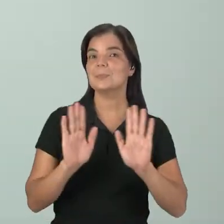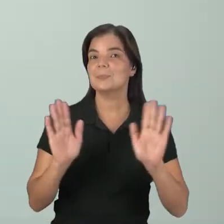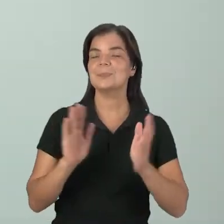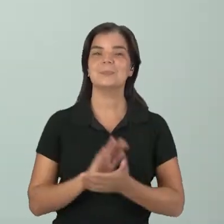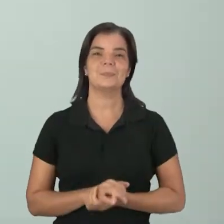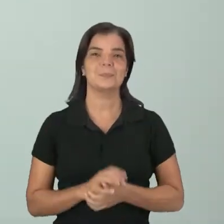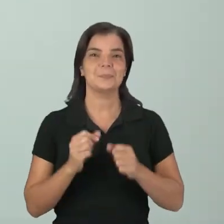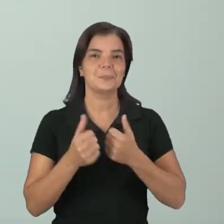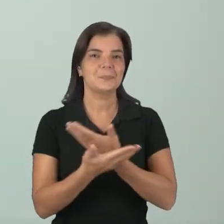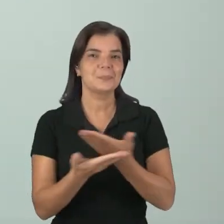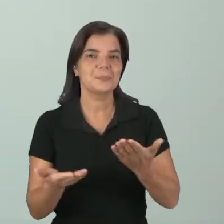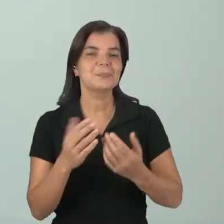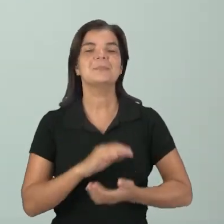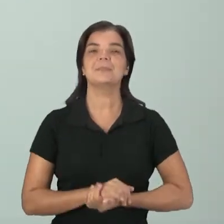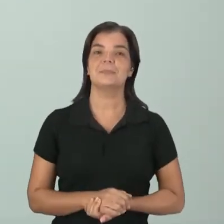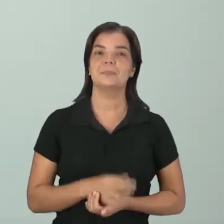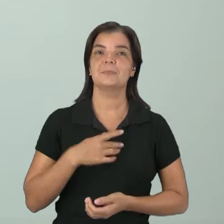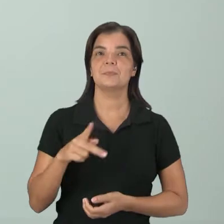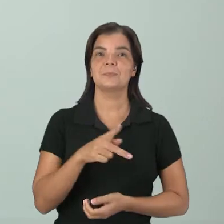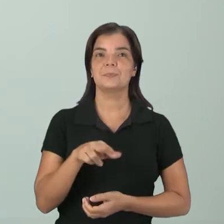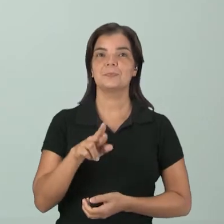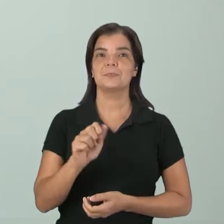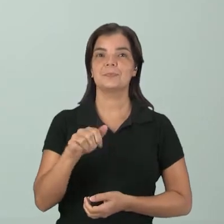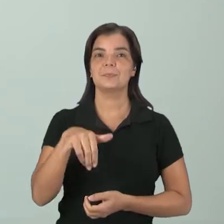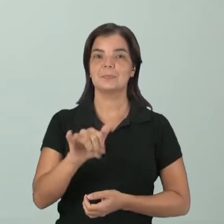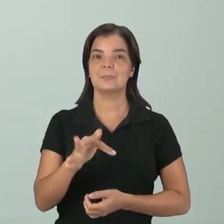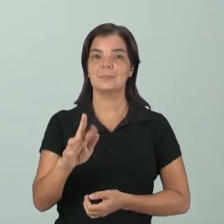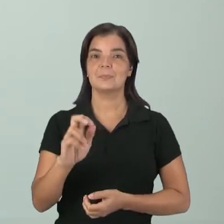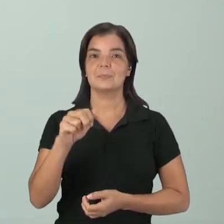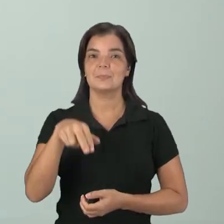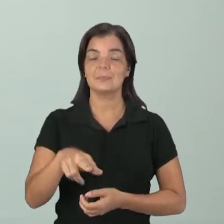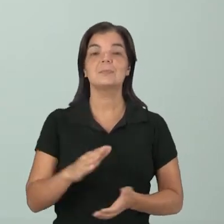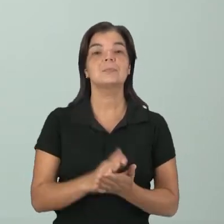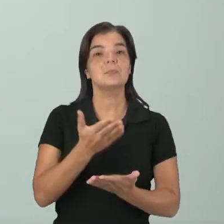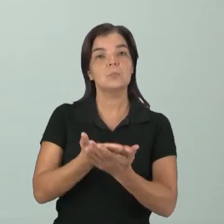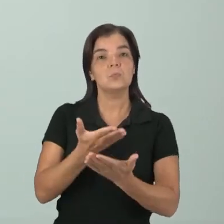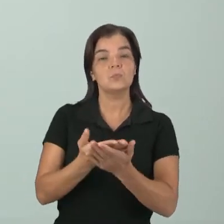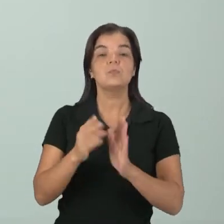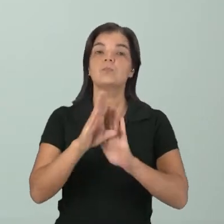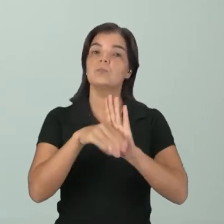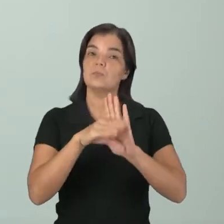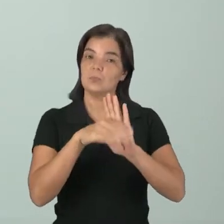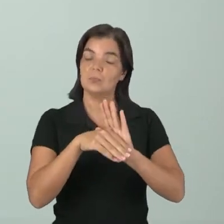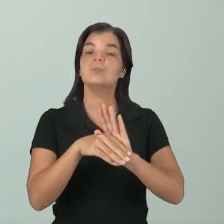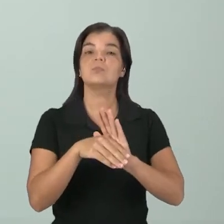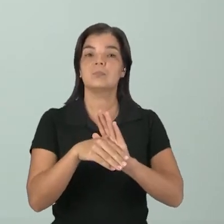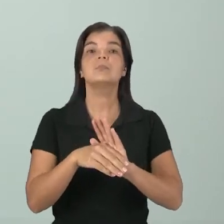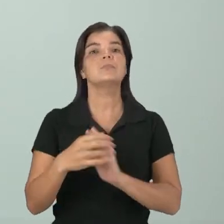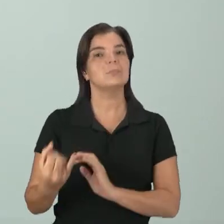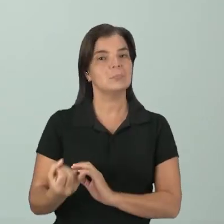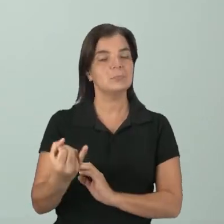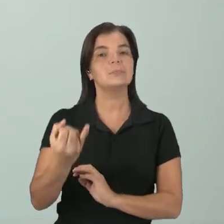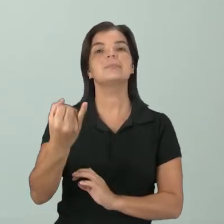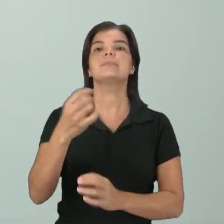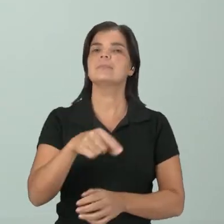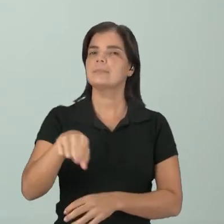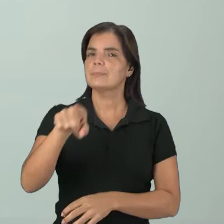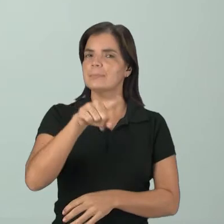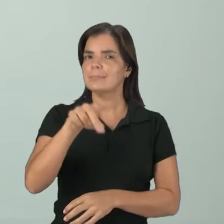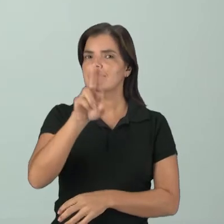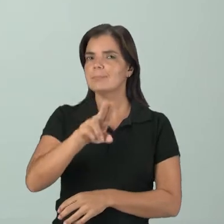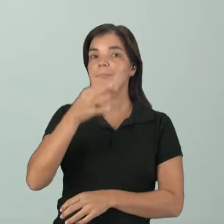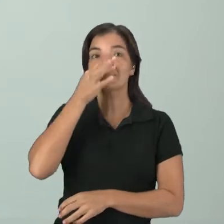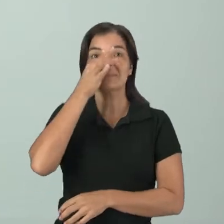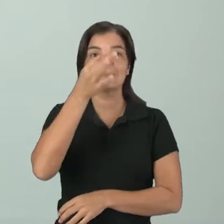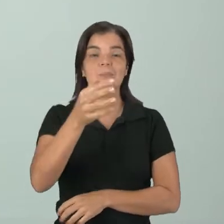Olá pessoal, tudo bem com vocês? Aqui é o professor Raifran e vamos estudar um conteúdo muito útil e importante que você vai usar